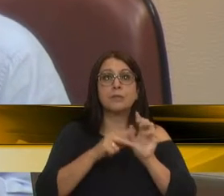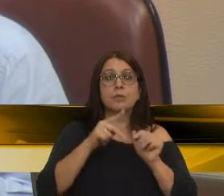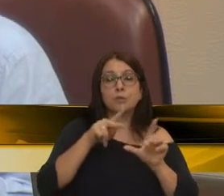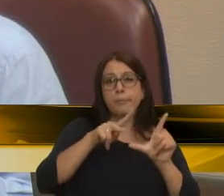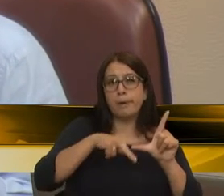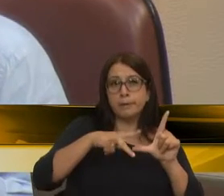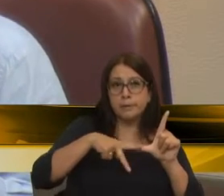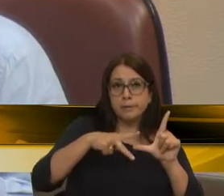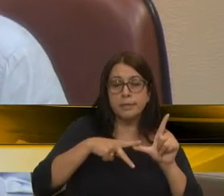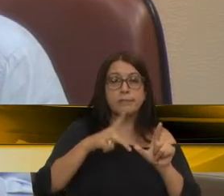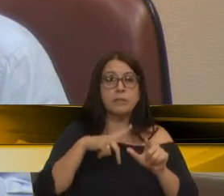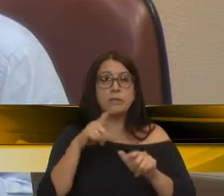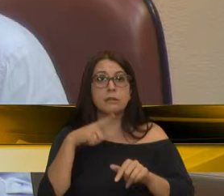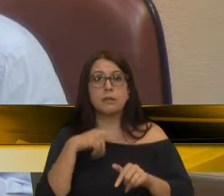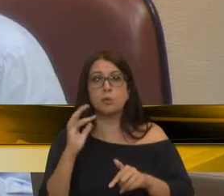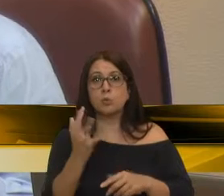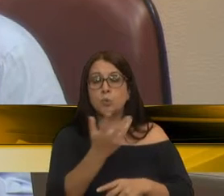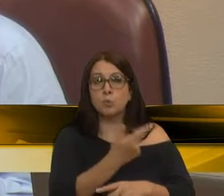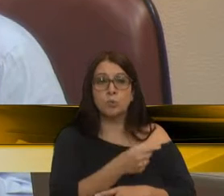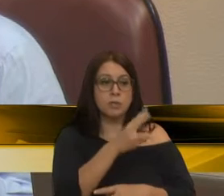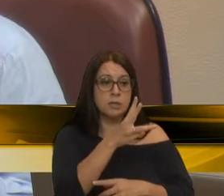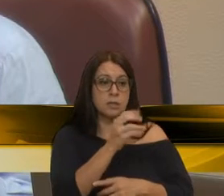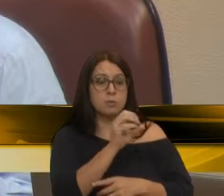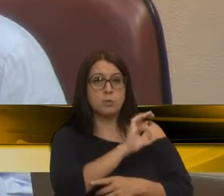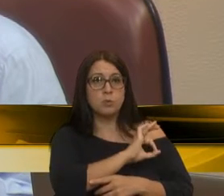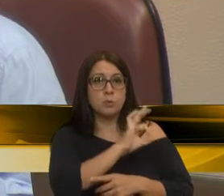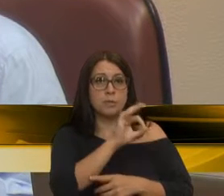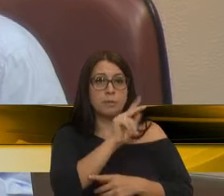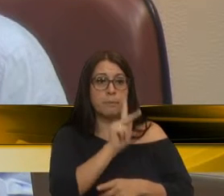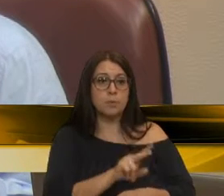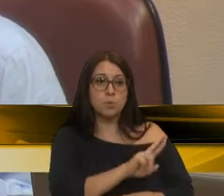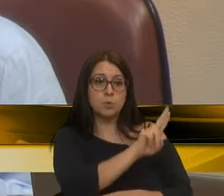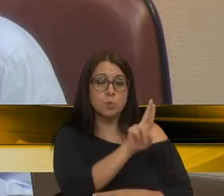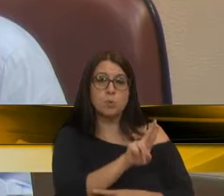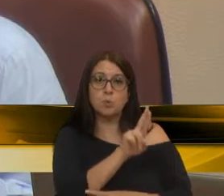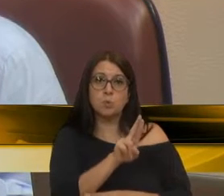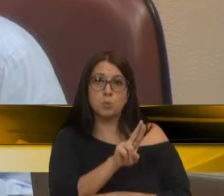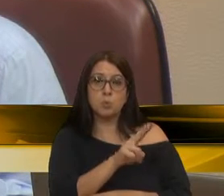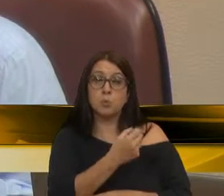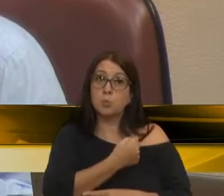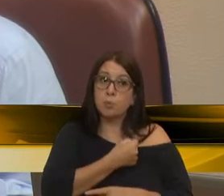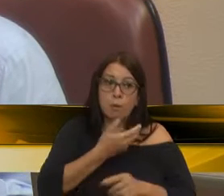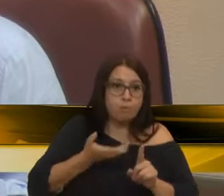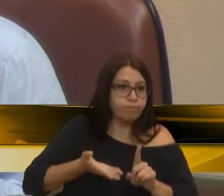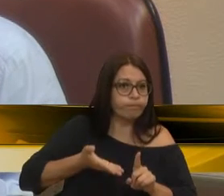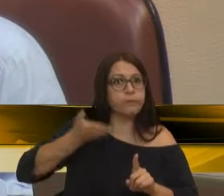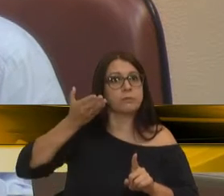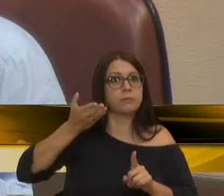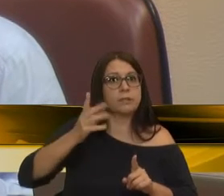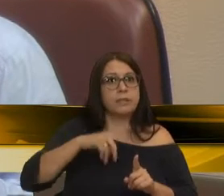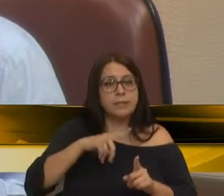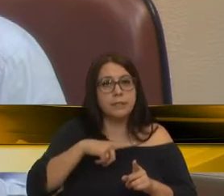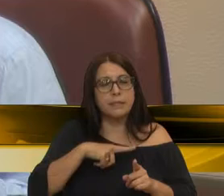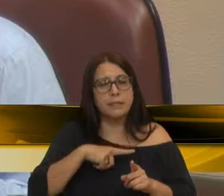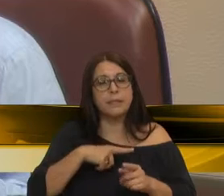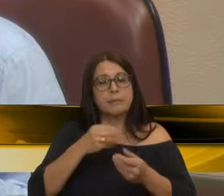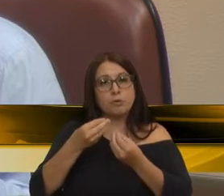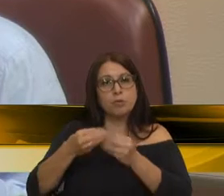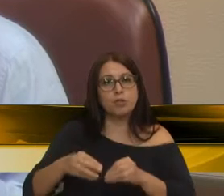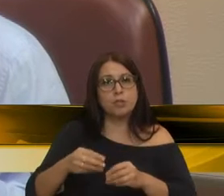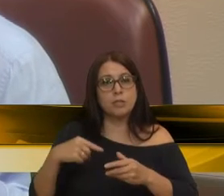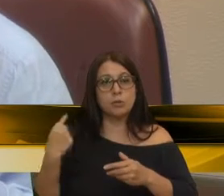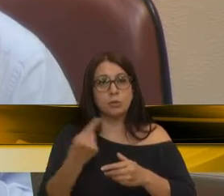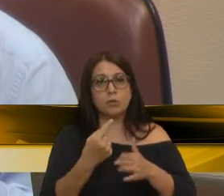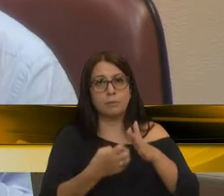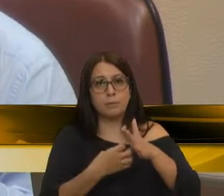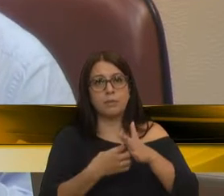atingem praticamente 30% dos usuários número elevadíssimo que onera demasiados pagantes